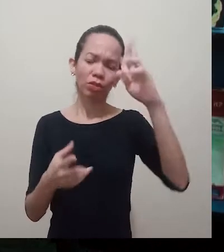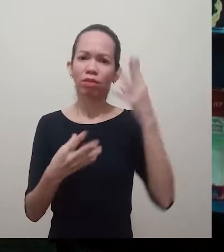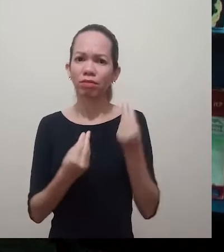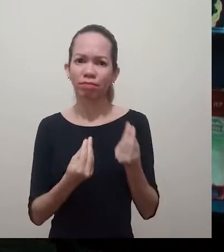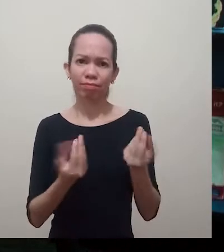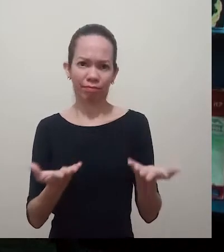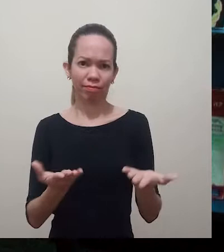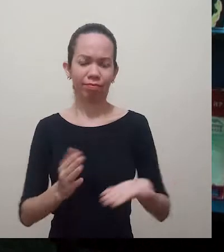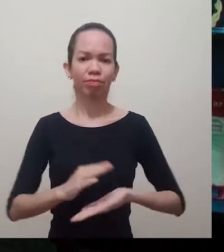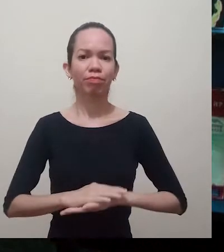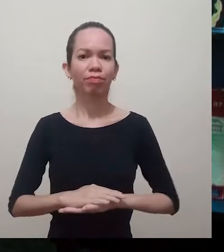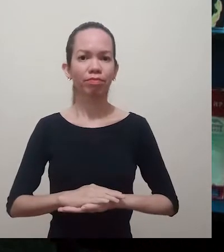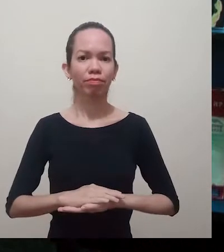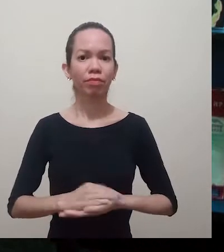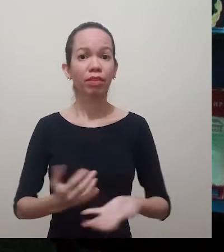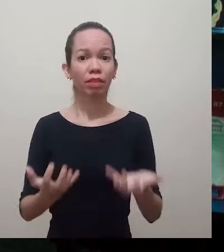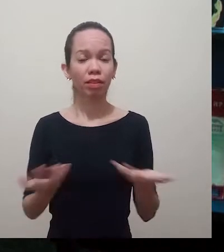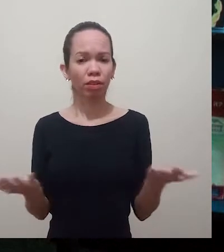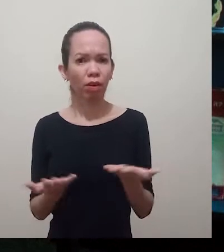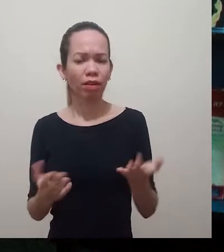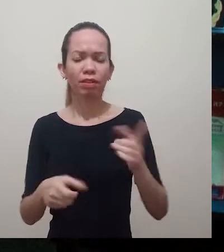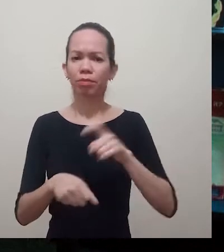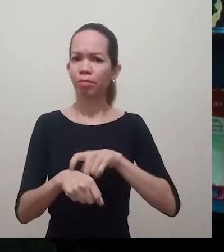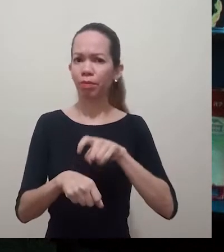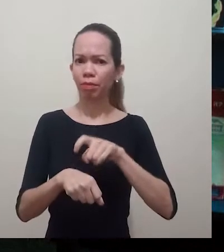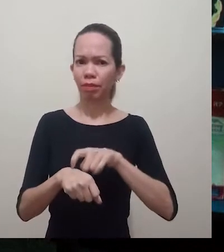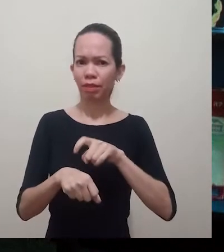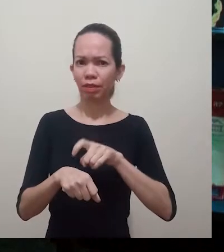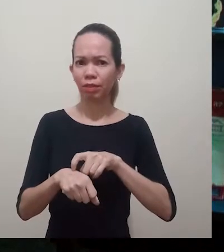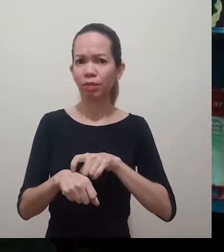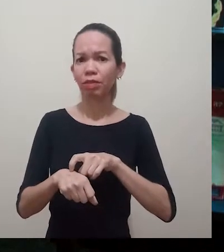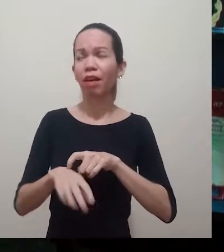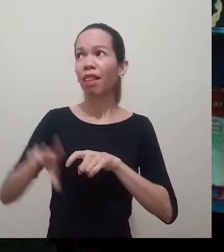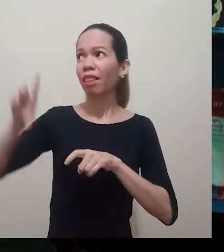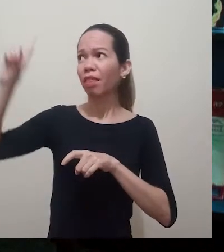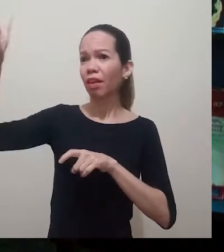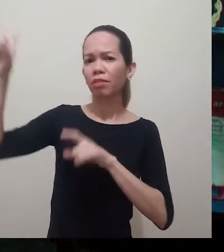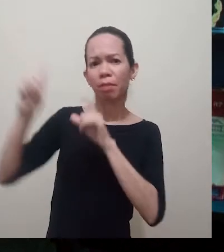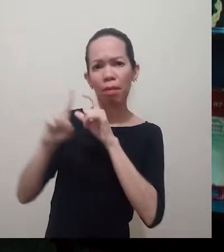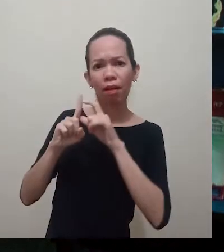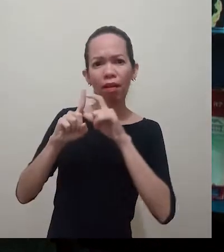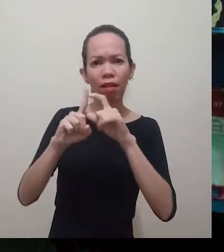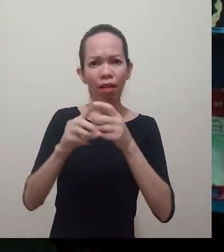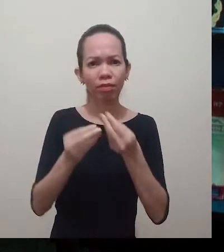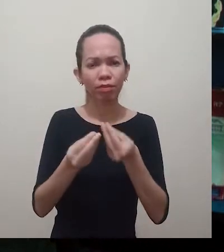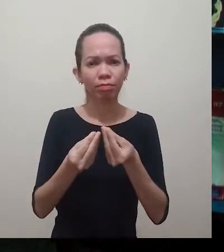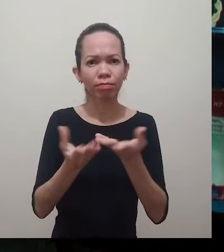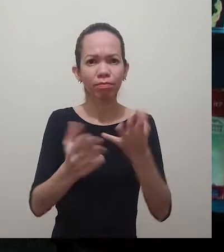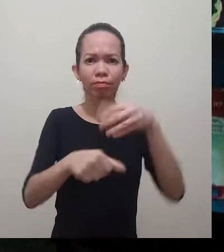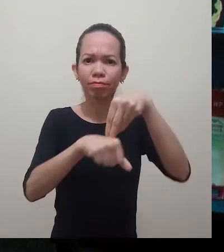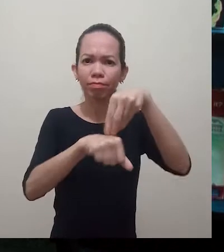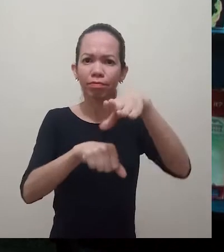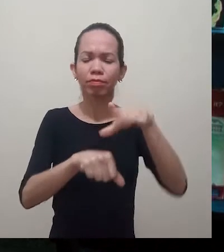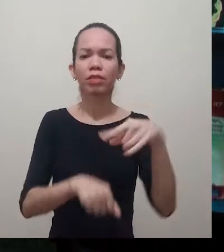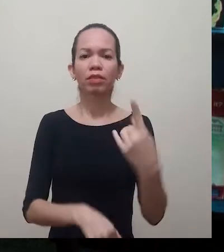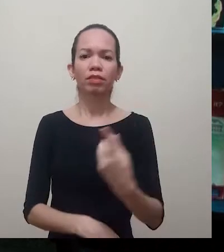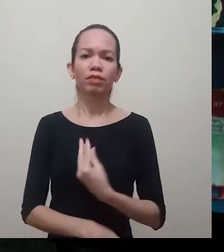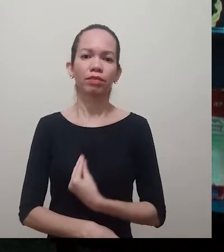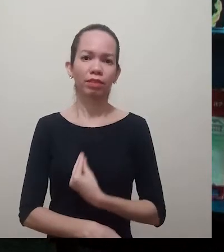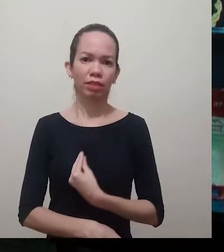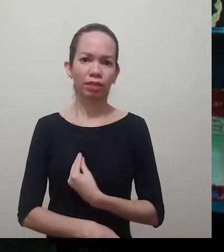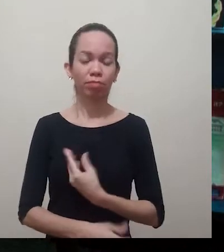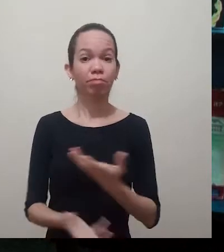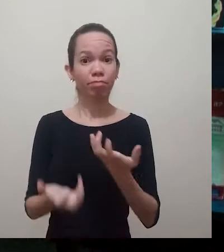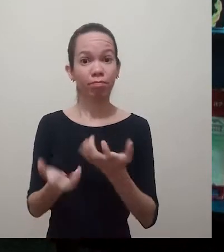gostaria de nesse momento trazer uma palavra de deus a parte do senhor para nossas vidas eu